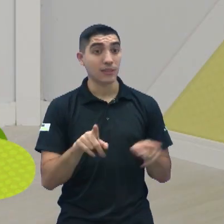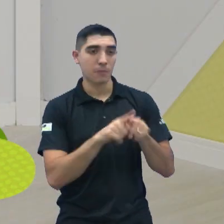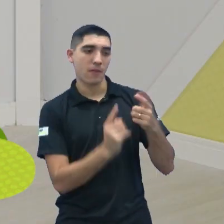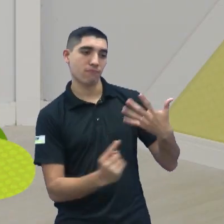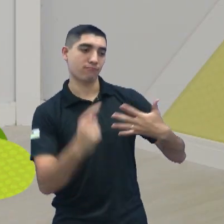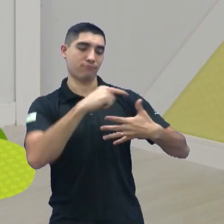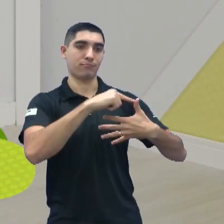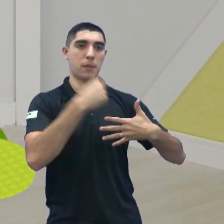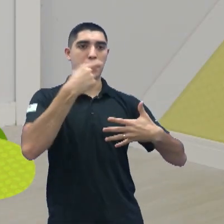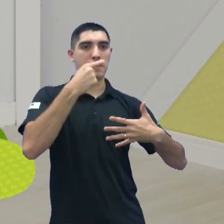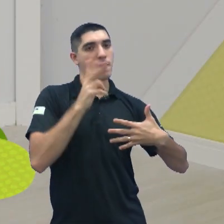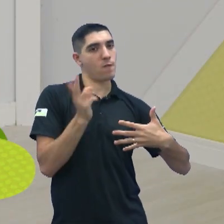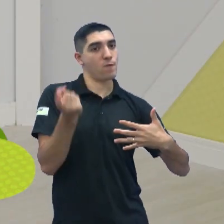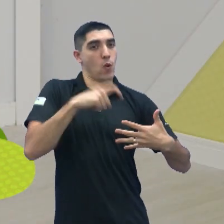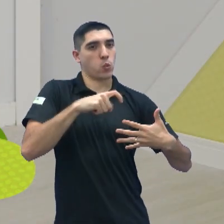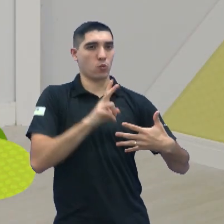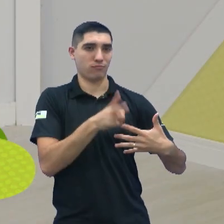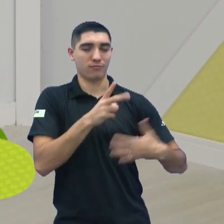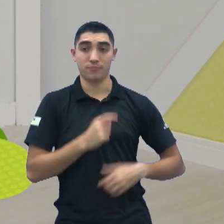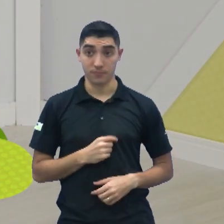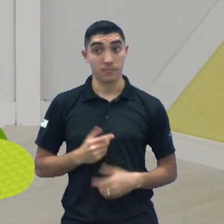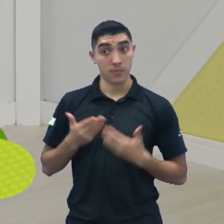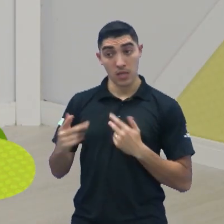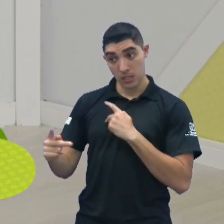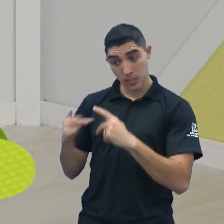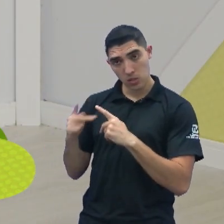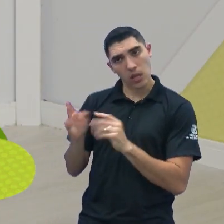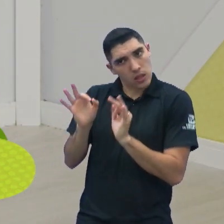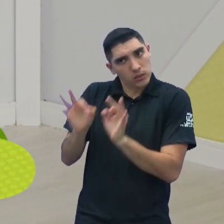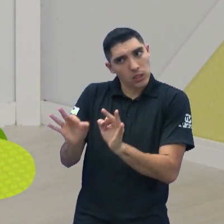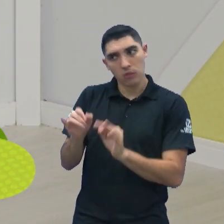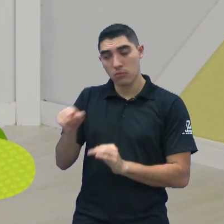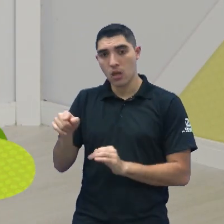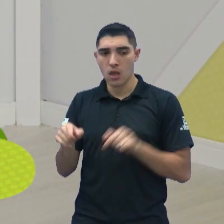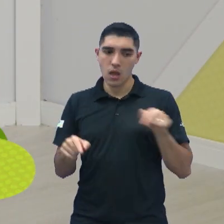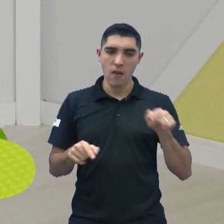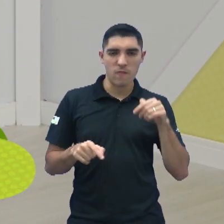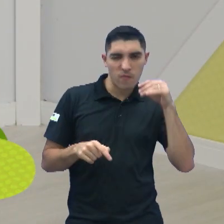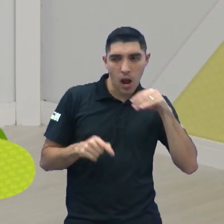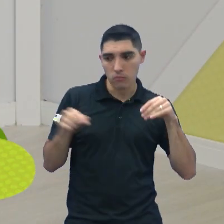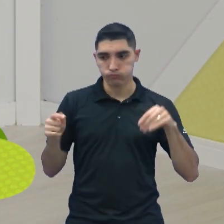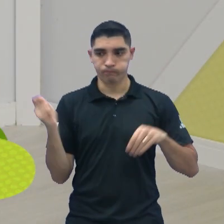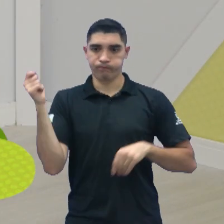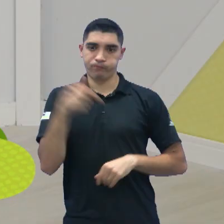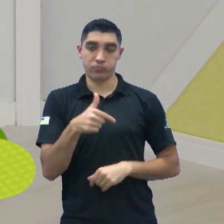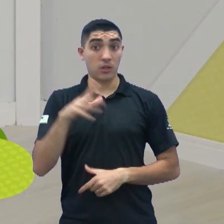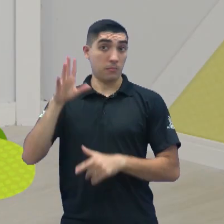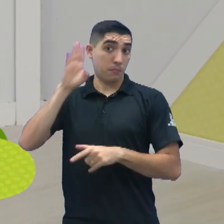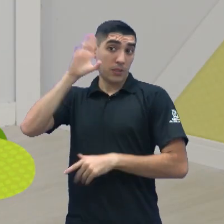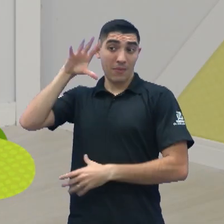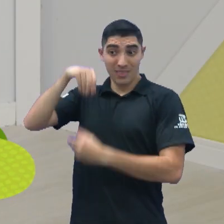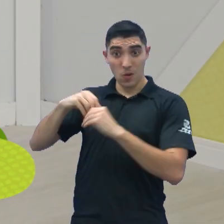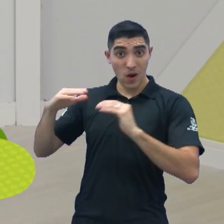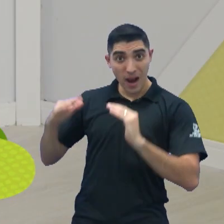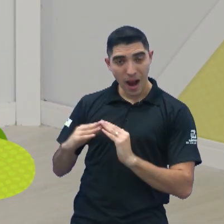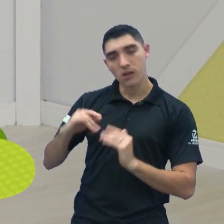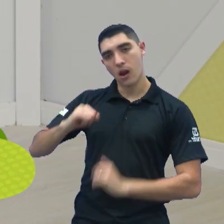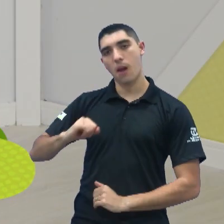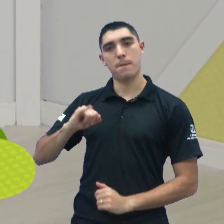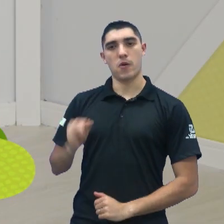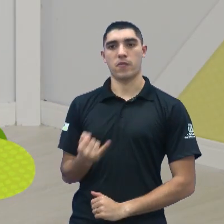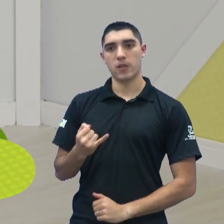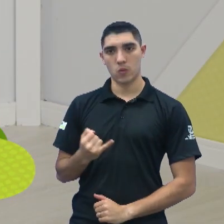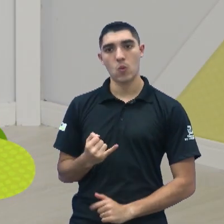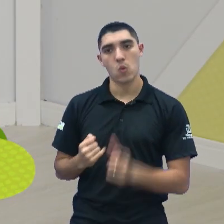Bela vitória do São José, aquilo. São José, enfrentando uma equipe mais fraca, foi lá e fez valer o mando de quadra e também o seu